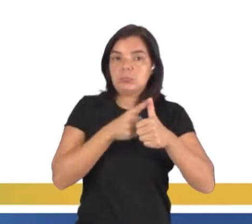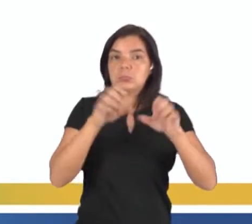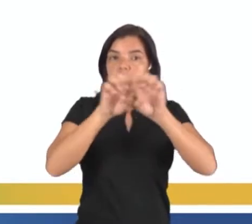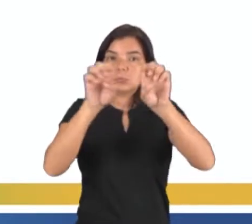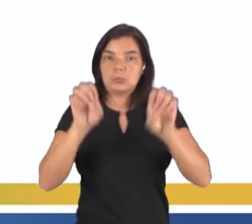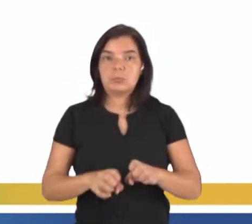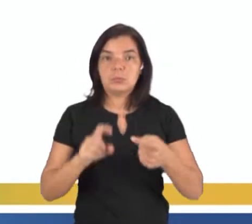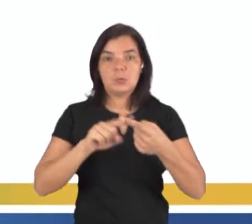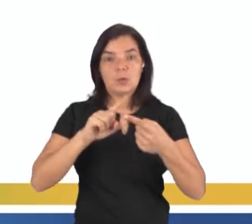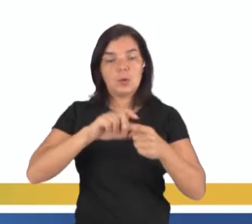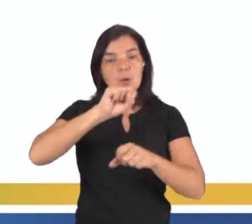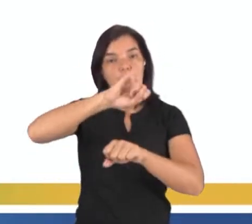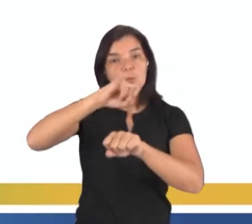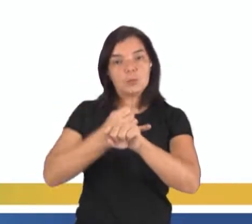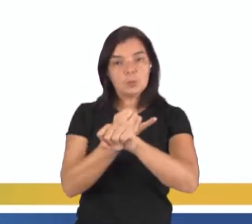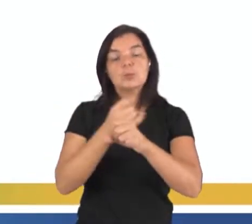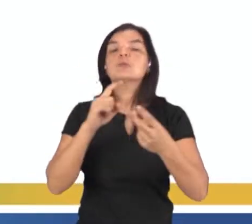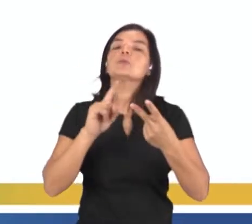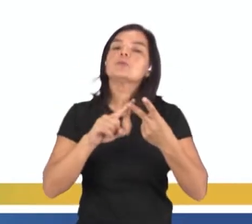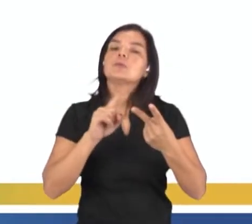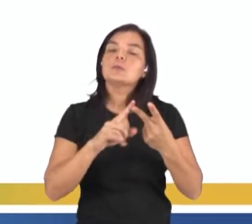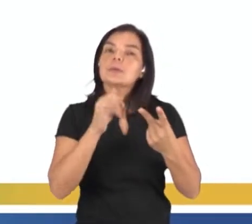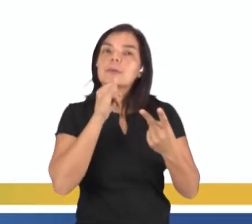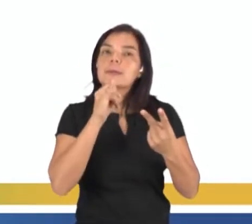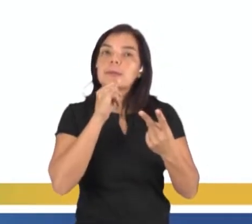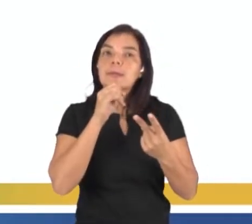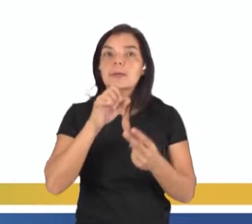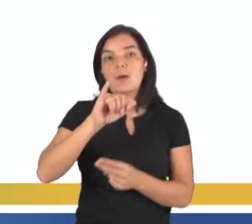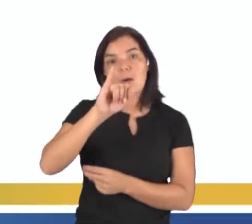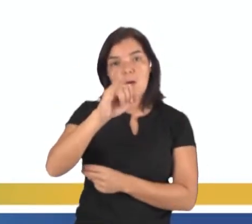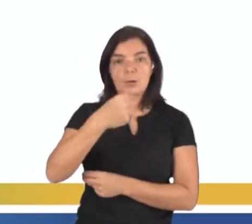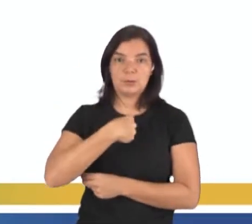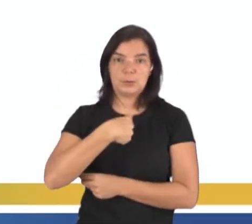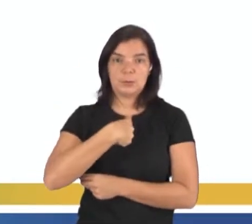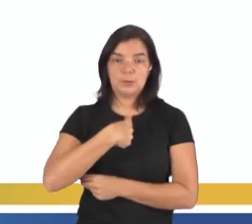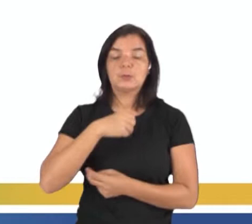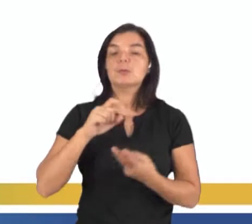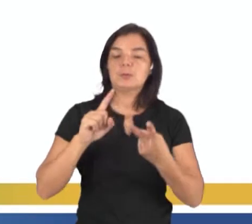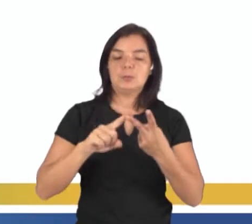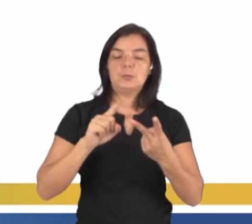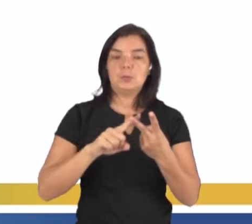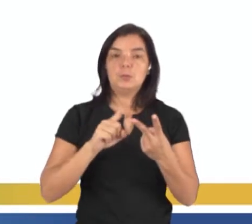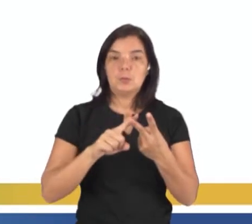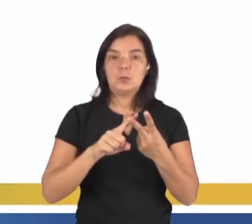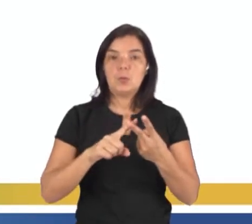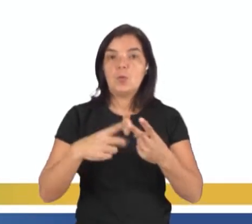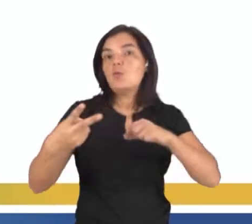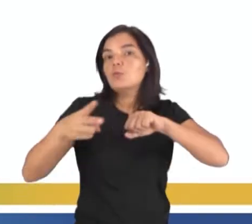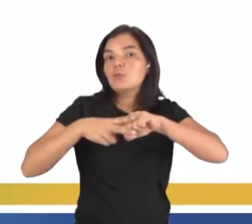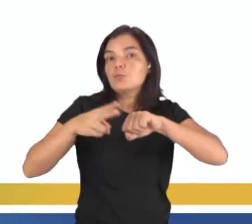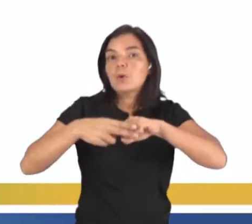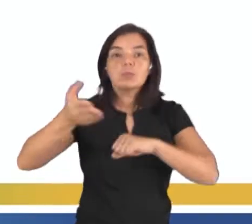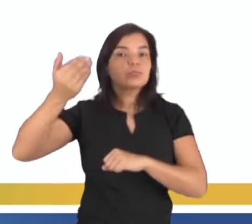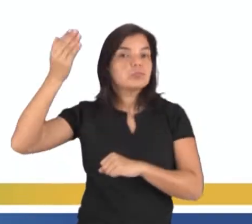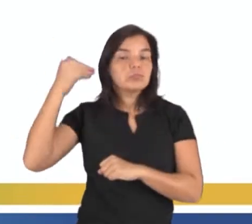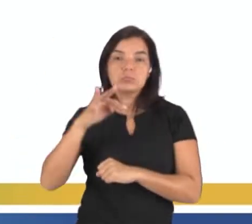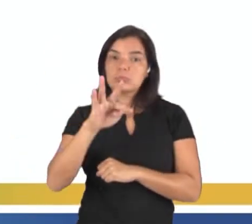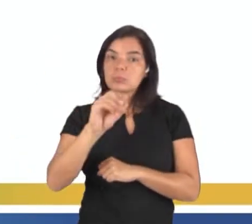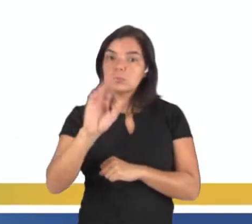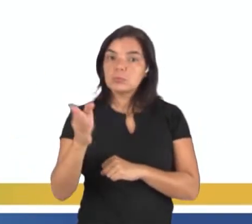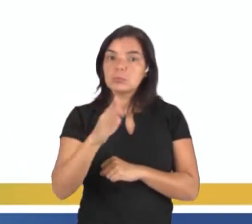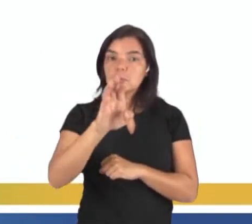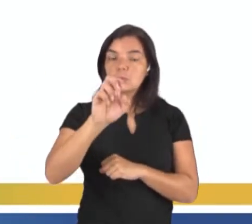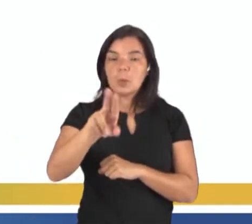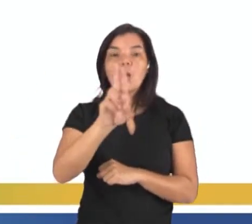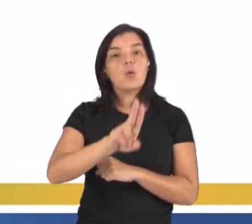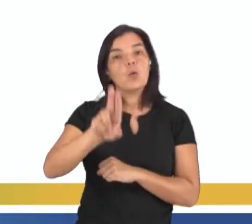nossa estrutura é o sujeito. Lá no exemplo, nós temos o I, que sou eu. A segunda parte da estrutura, o passado do verbo to be. A